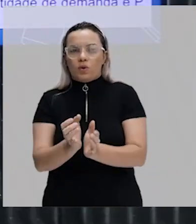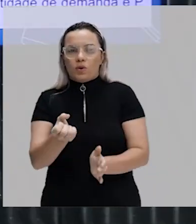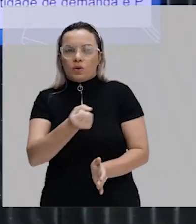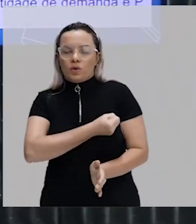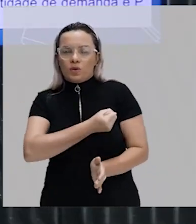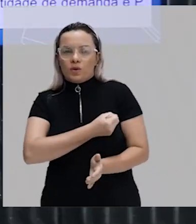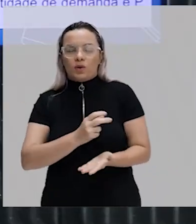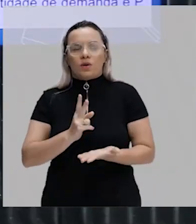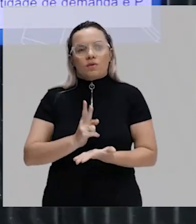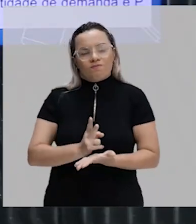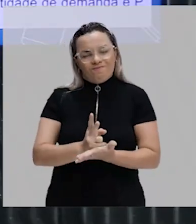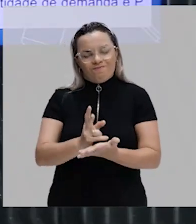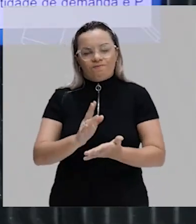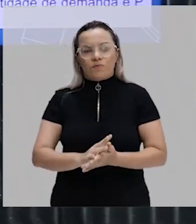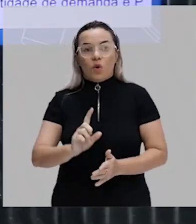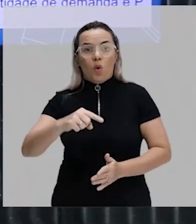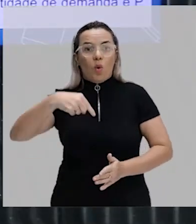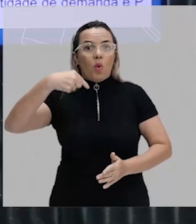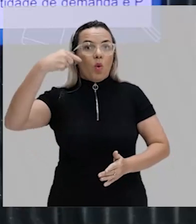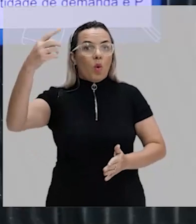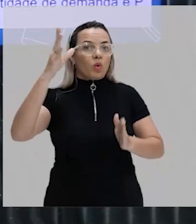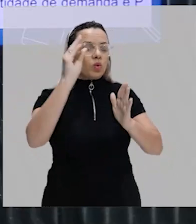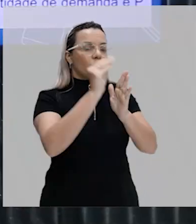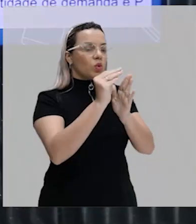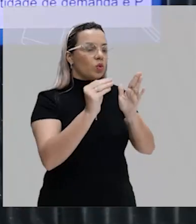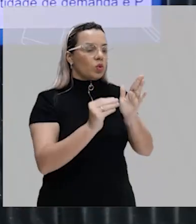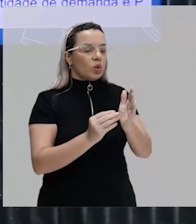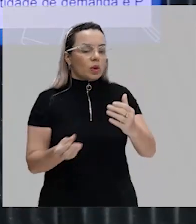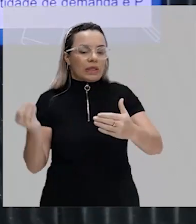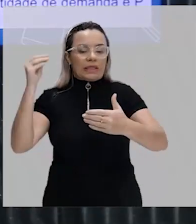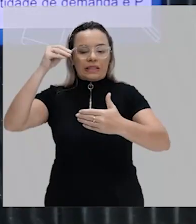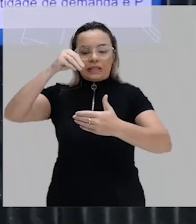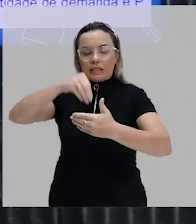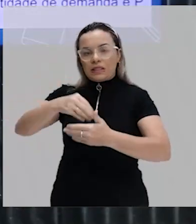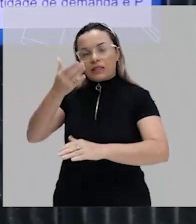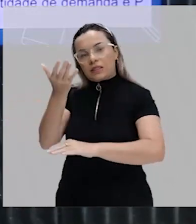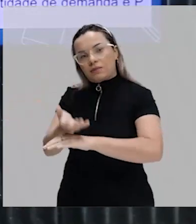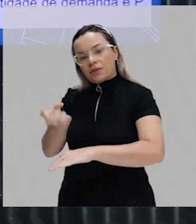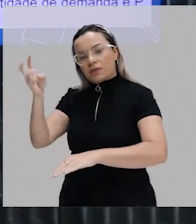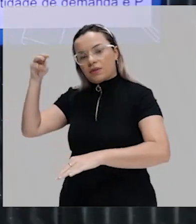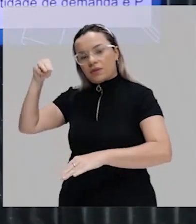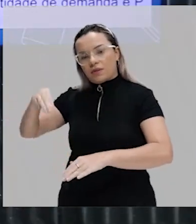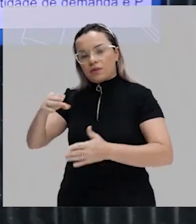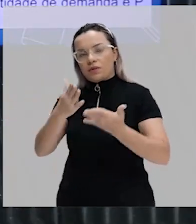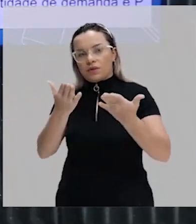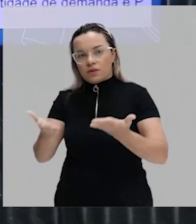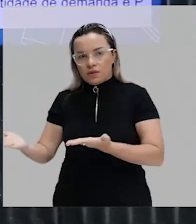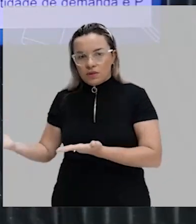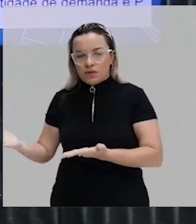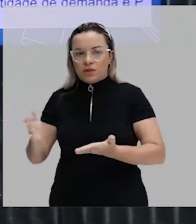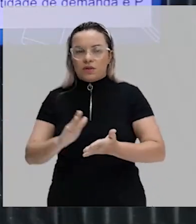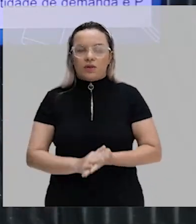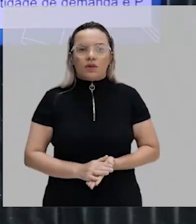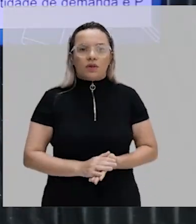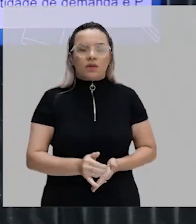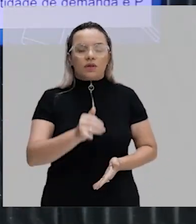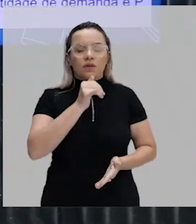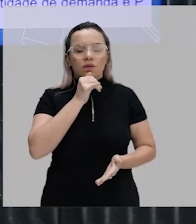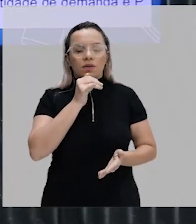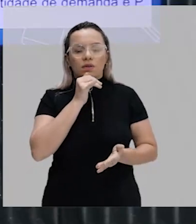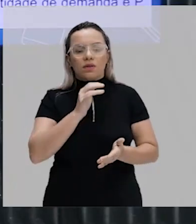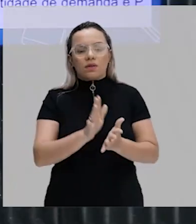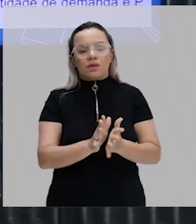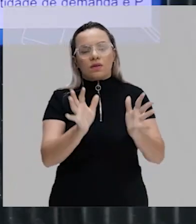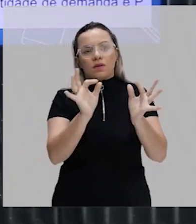sempre vai estar associado com um outro conteúdo dentro da matemática. No caso aqui, nós temos retas e retas,